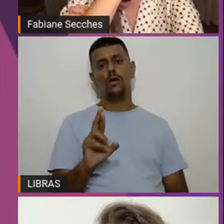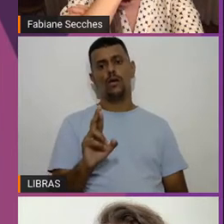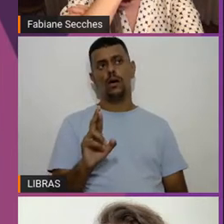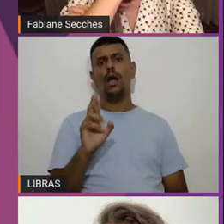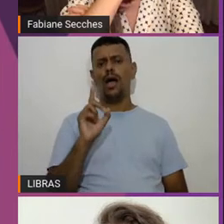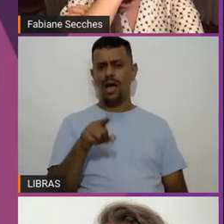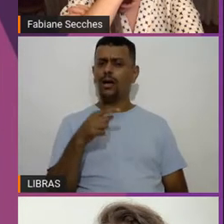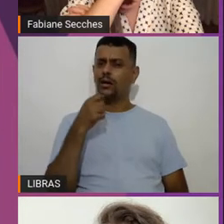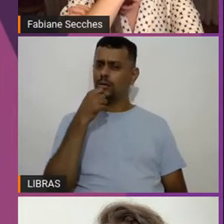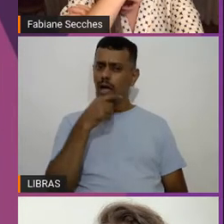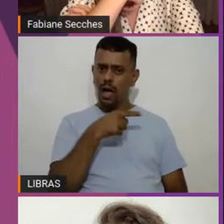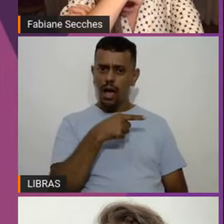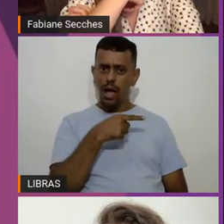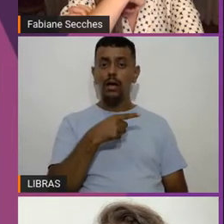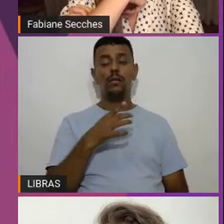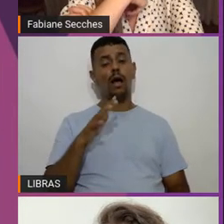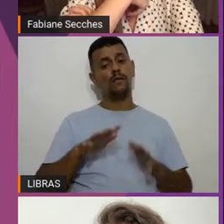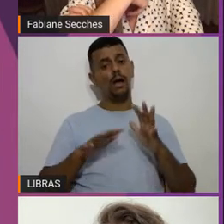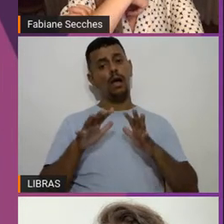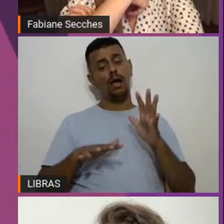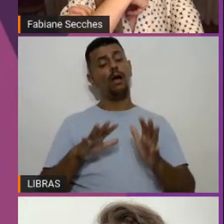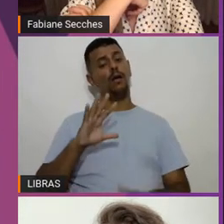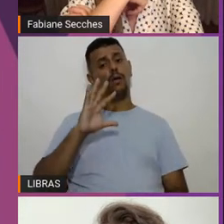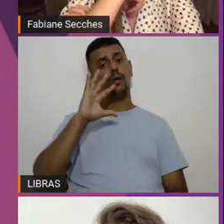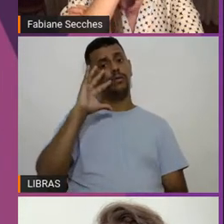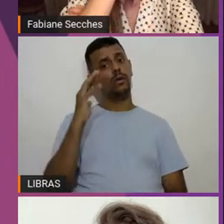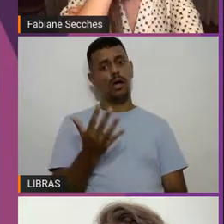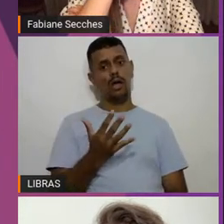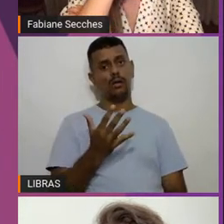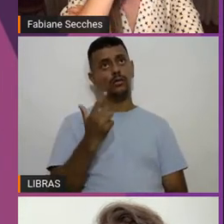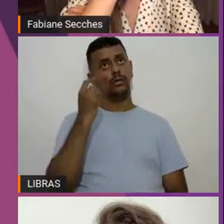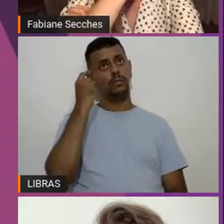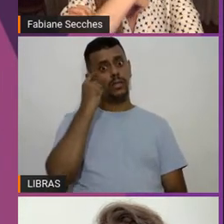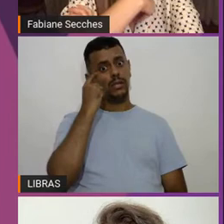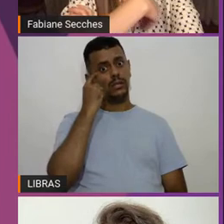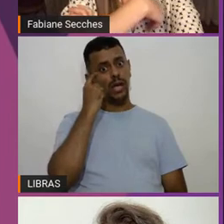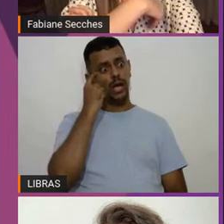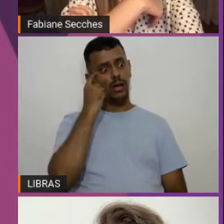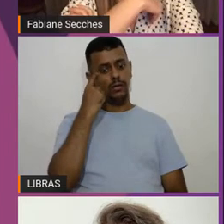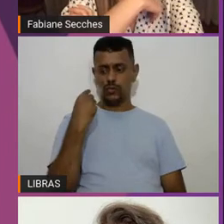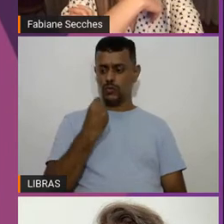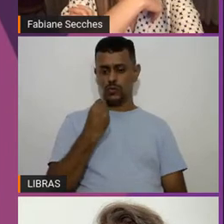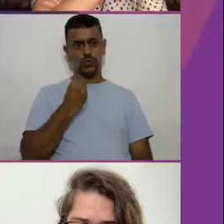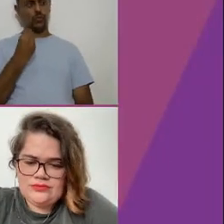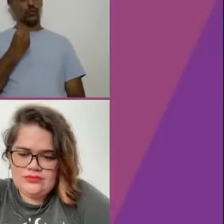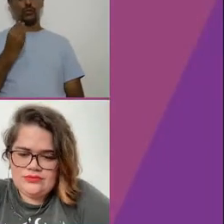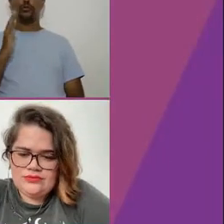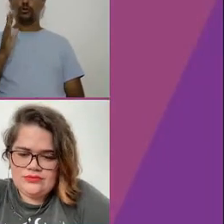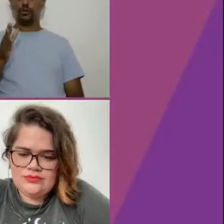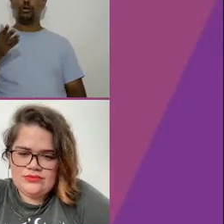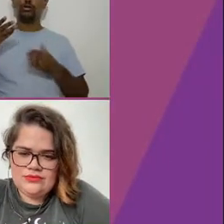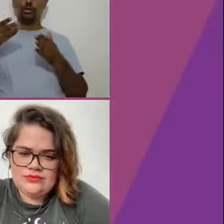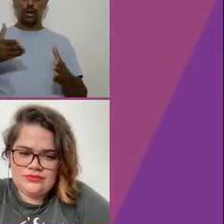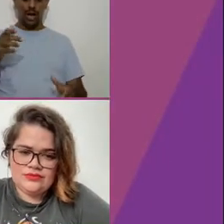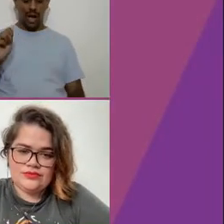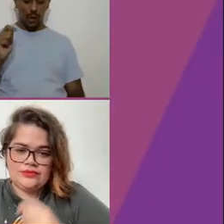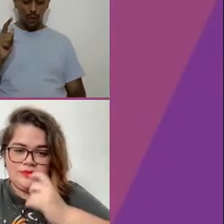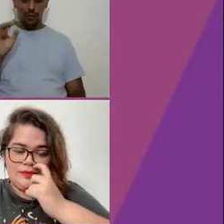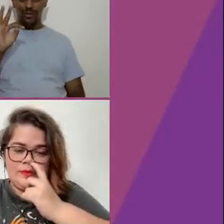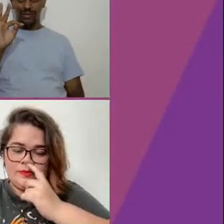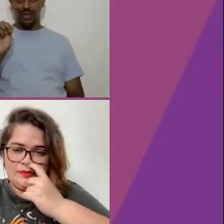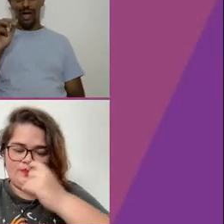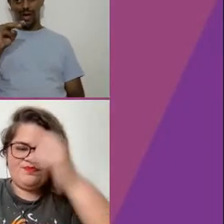é um personagem que eu achava que isso é quase só uma ponte para chegar mais botar mira mas na verdade ela foi